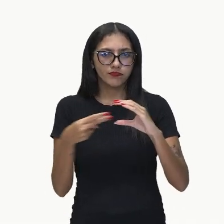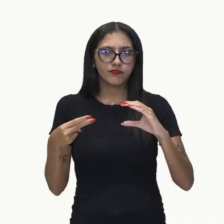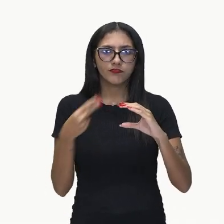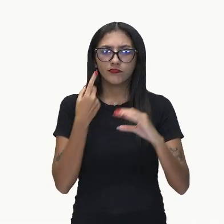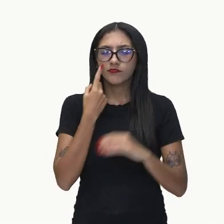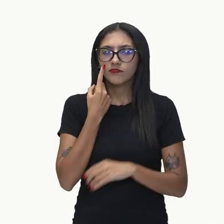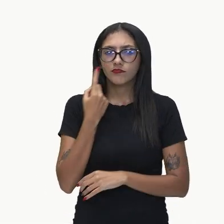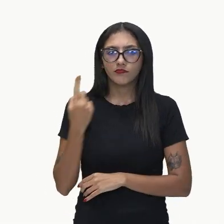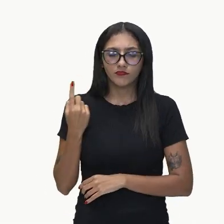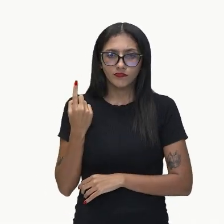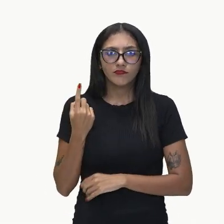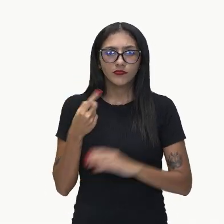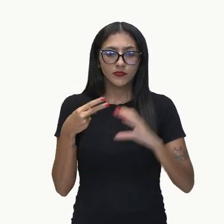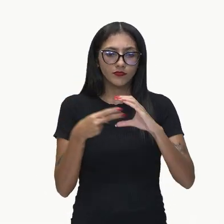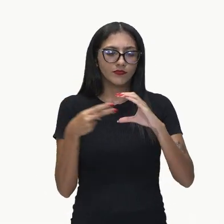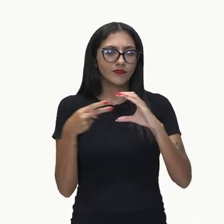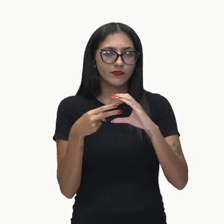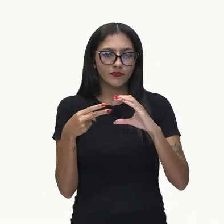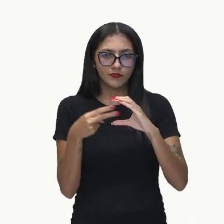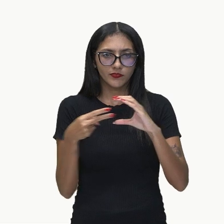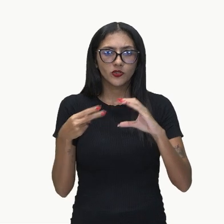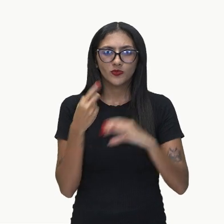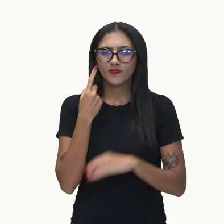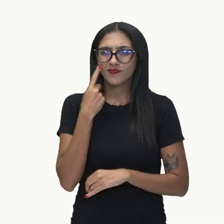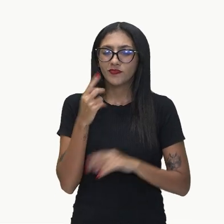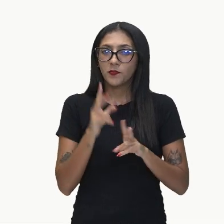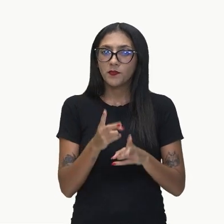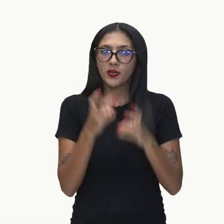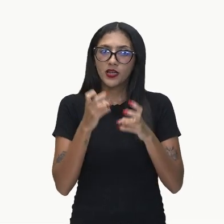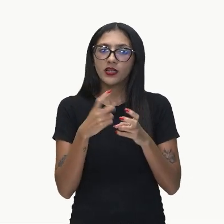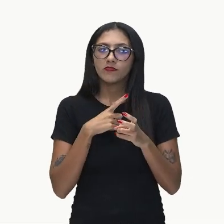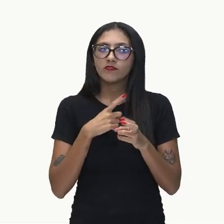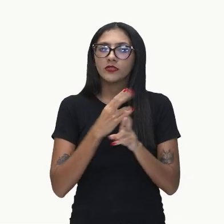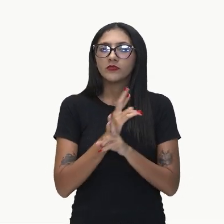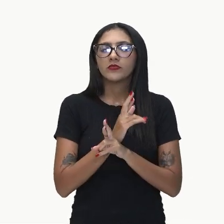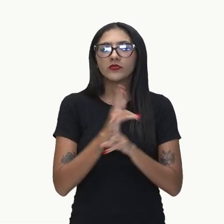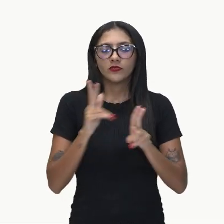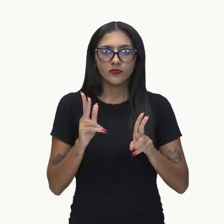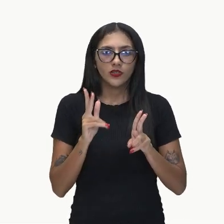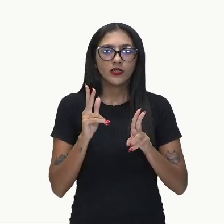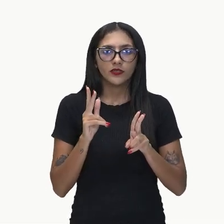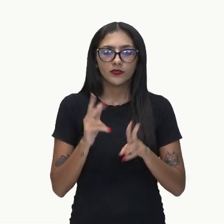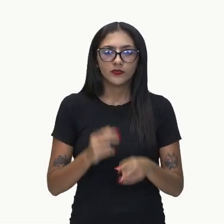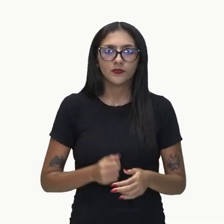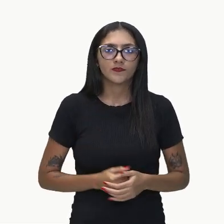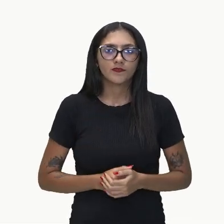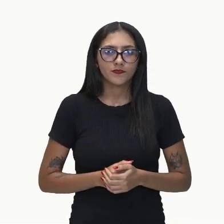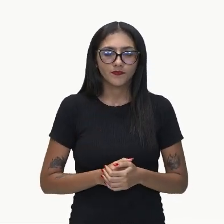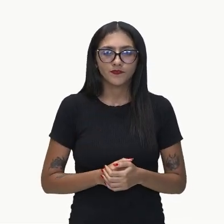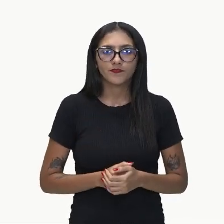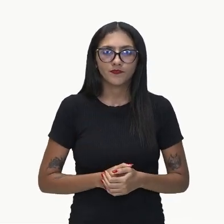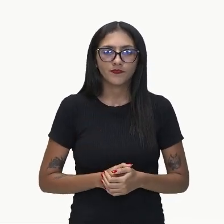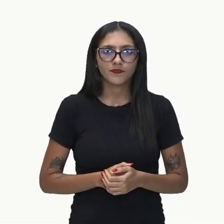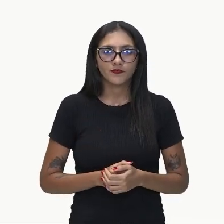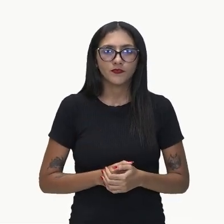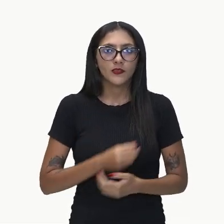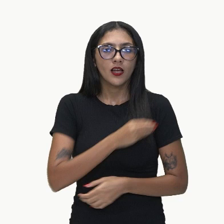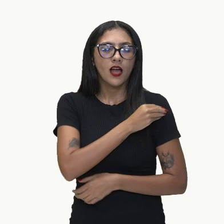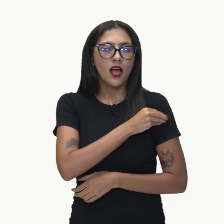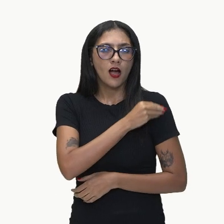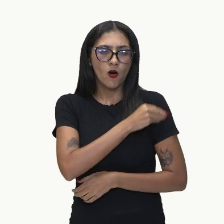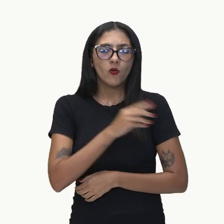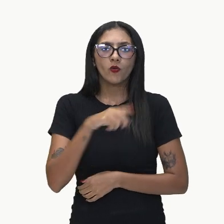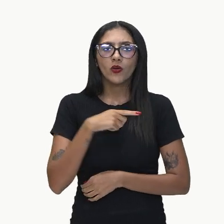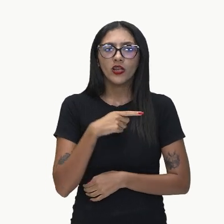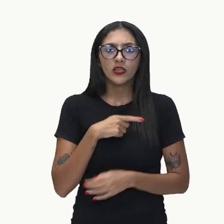carbono insaturado. Observe bem a diferença, não é para confundir. Álcool,